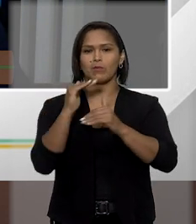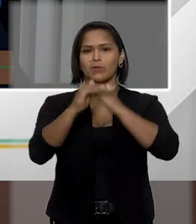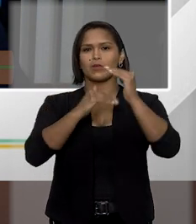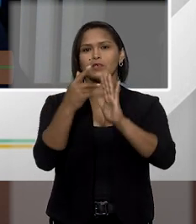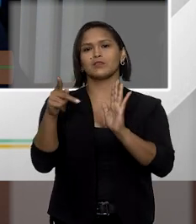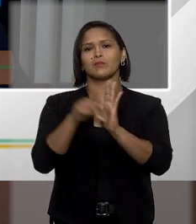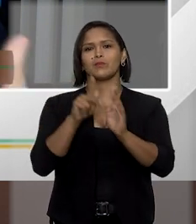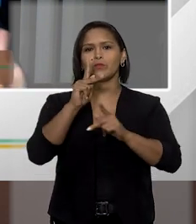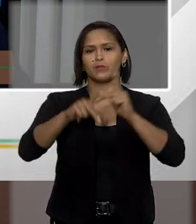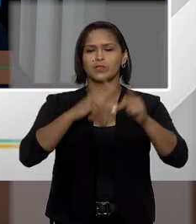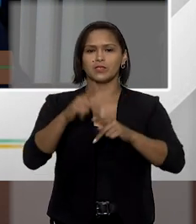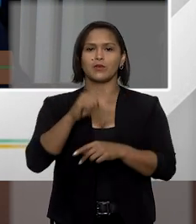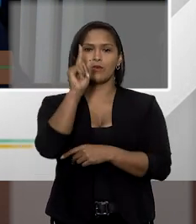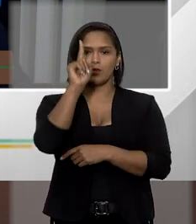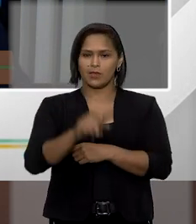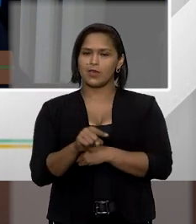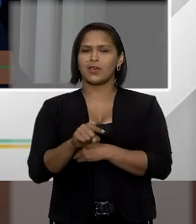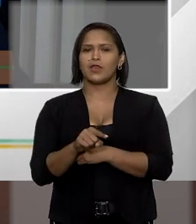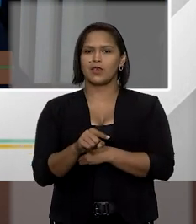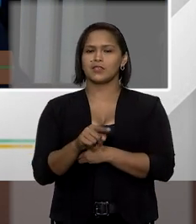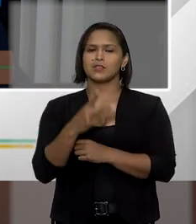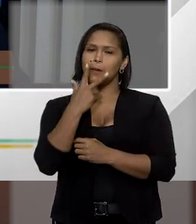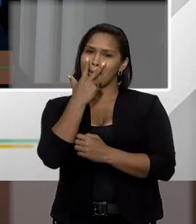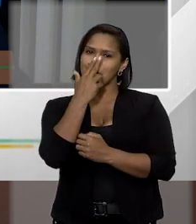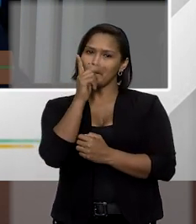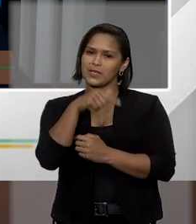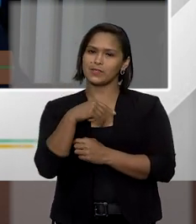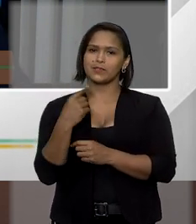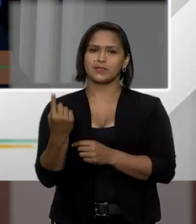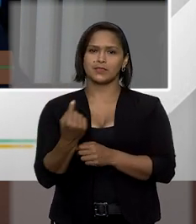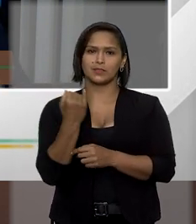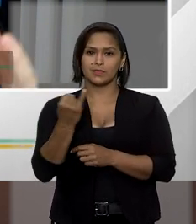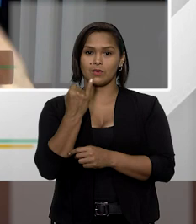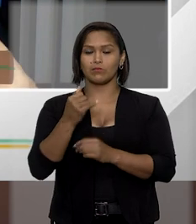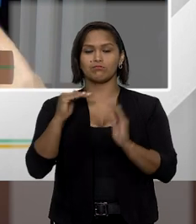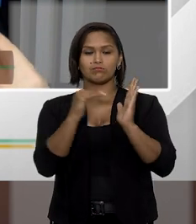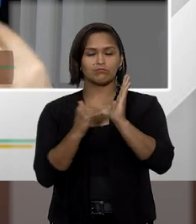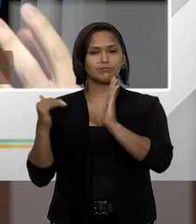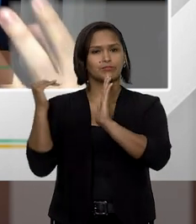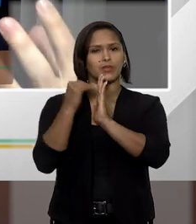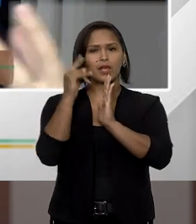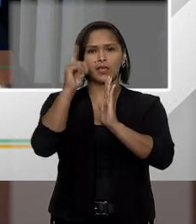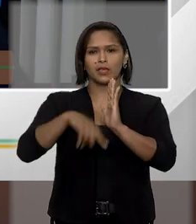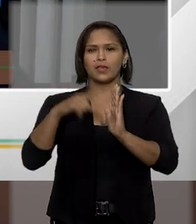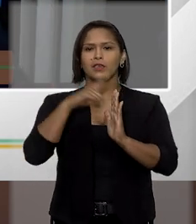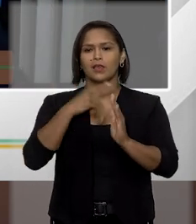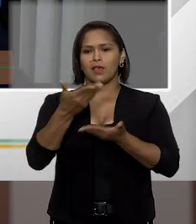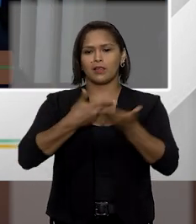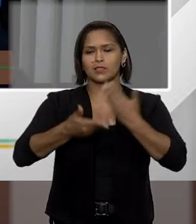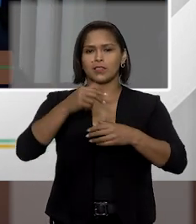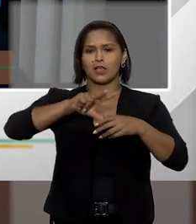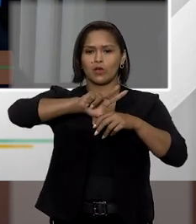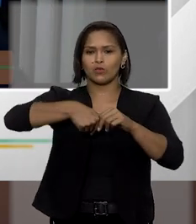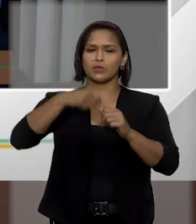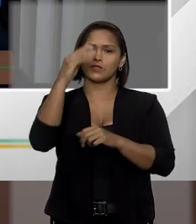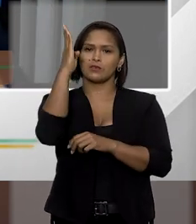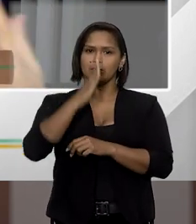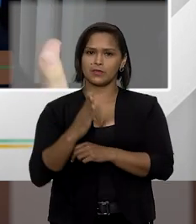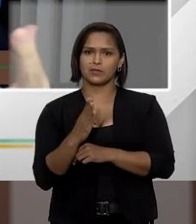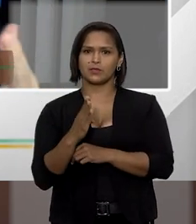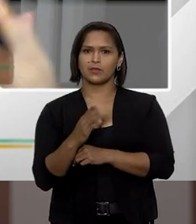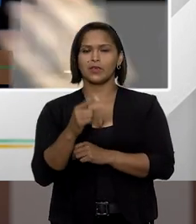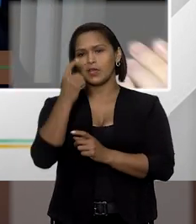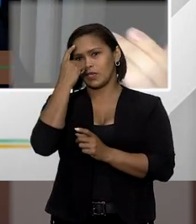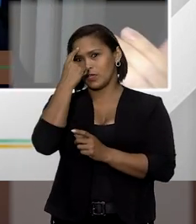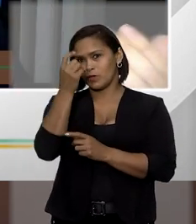progresso da própria população. Essa é a, me parece, a grande missão, a grande questão relacionada à corrupção no nosso país,